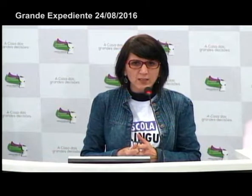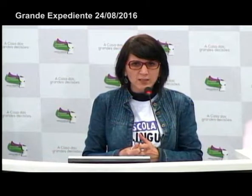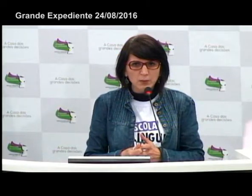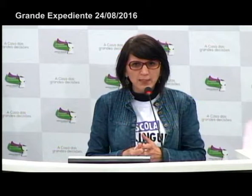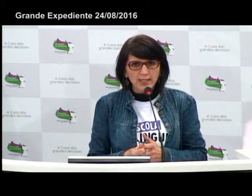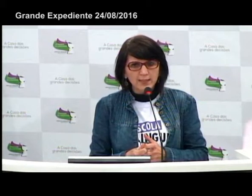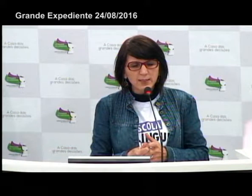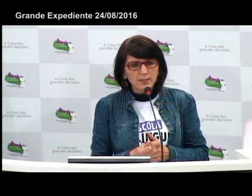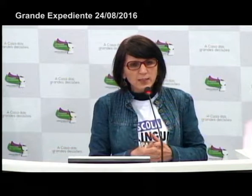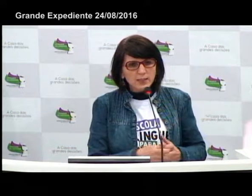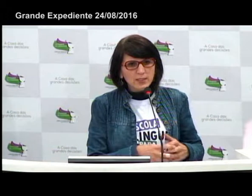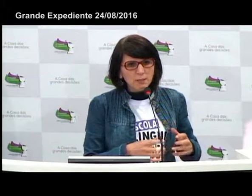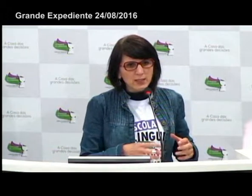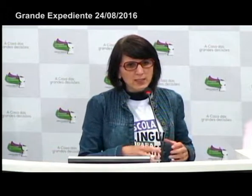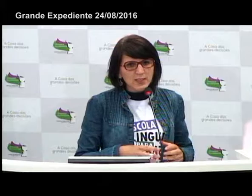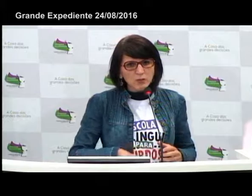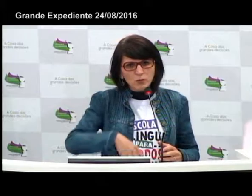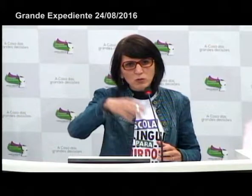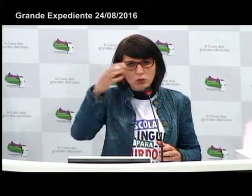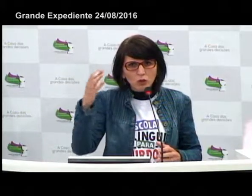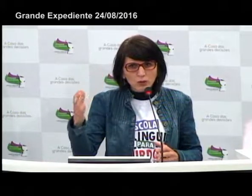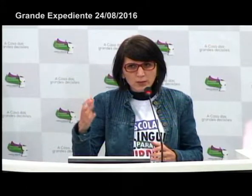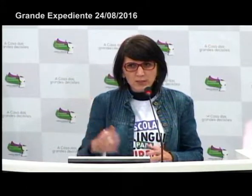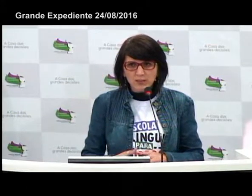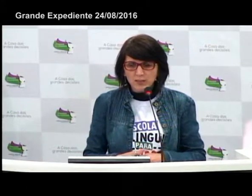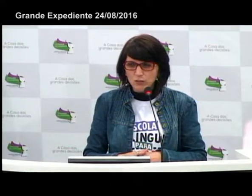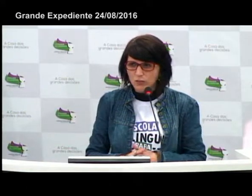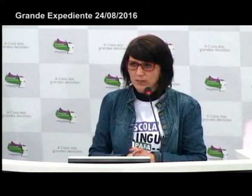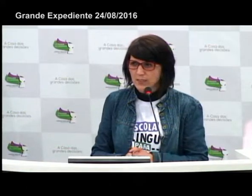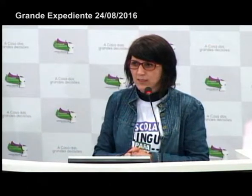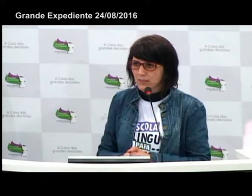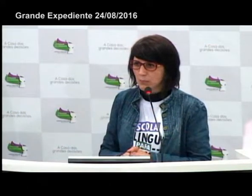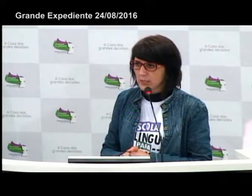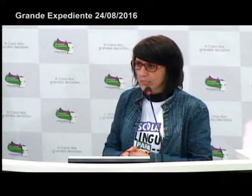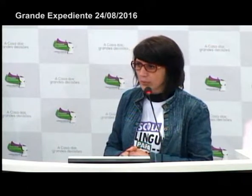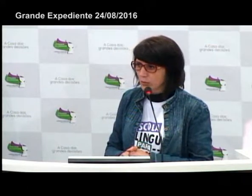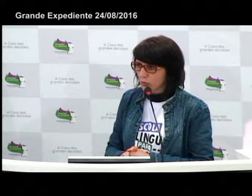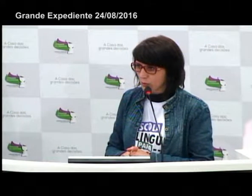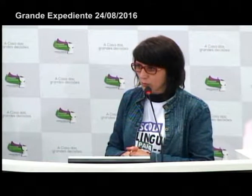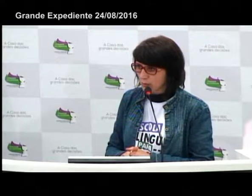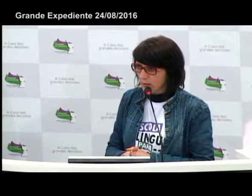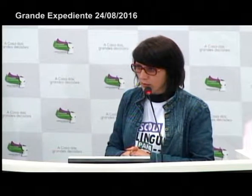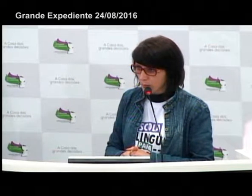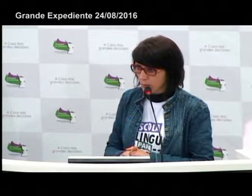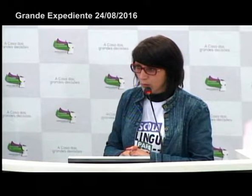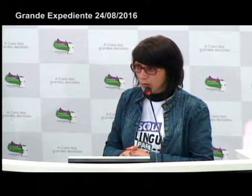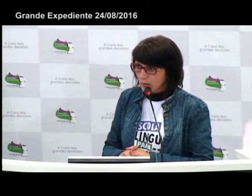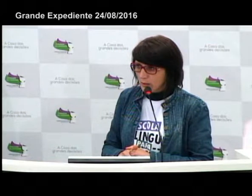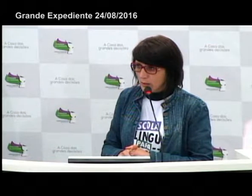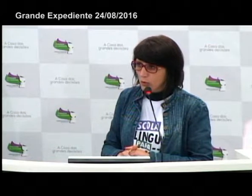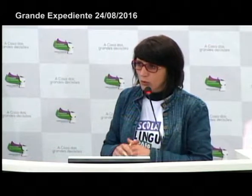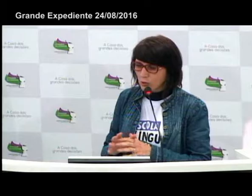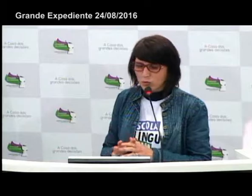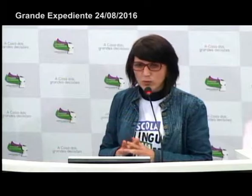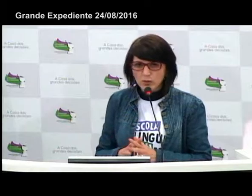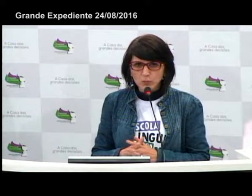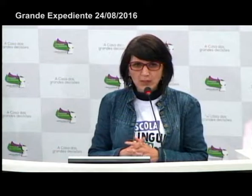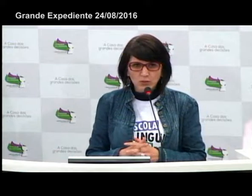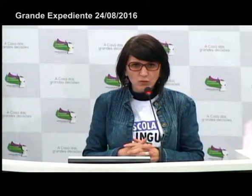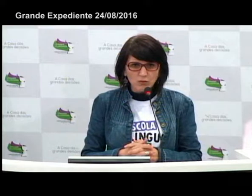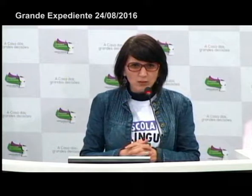Pública de Acessibilidade, que é para tratar sobre todas as questões de acessibilidade do nosso município, de todos